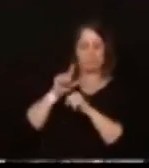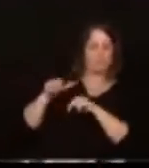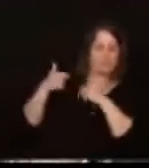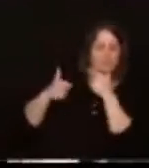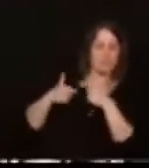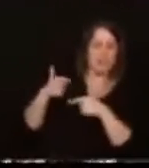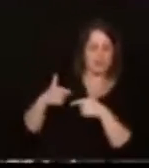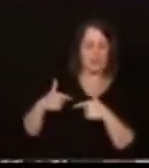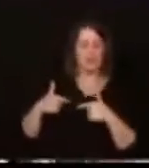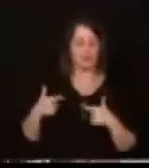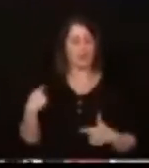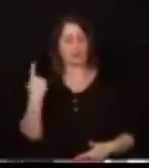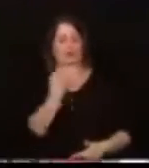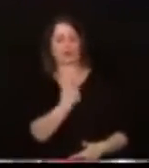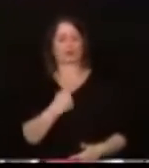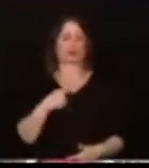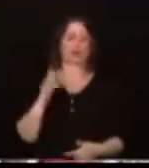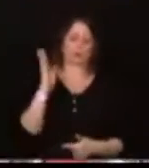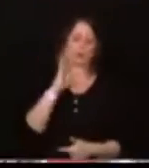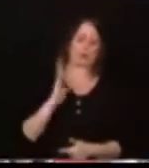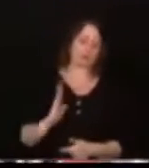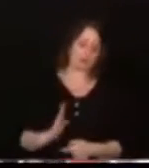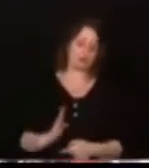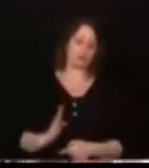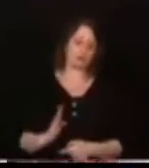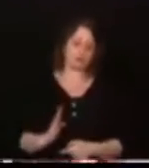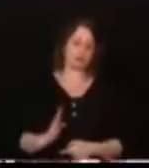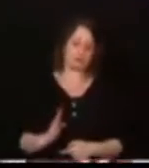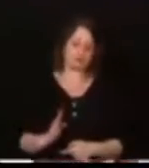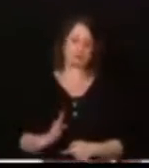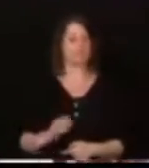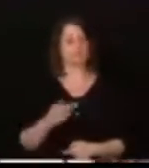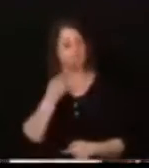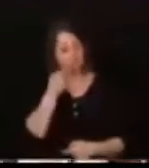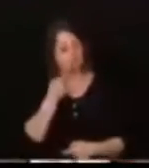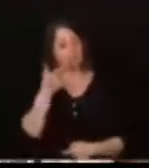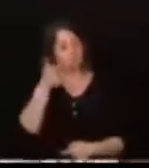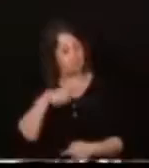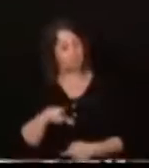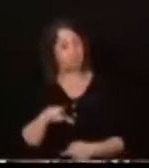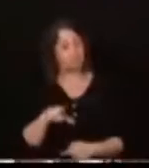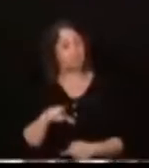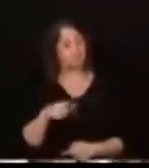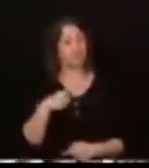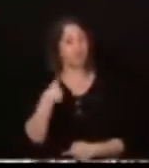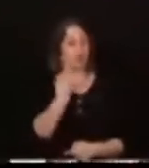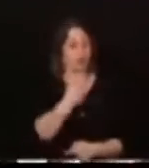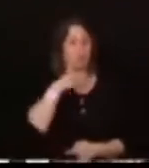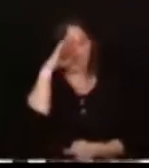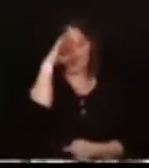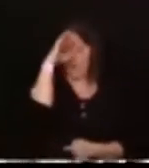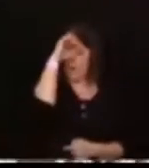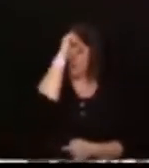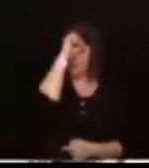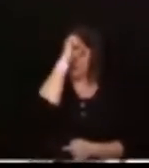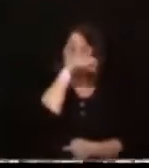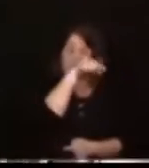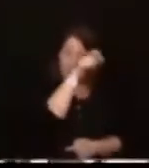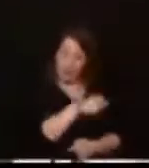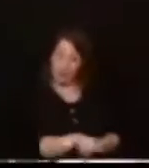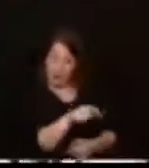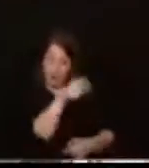a trabalhar por todo o nosso Brasil. Repito, aprendamos com o erro dos